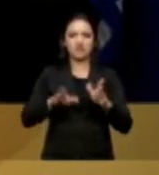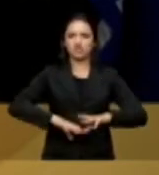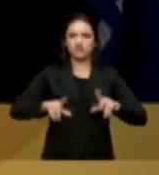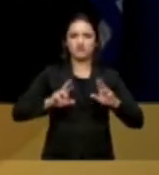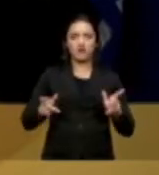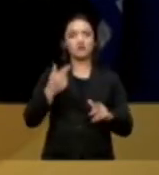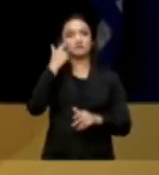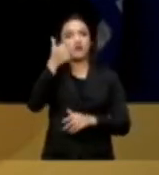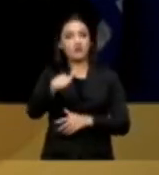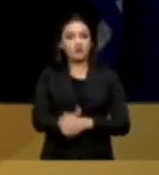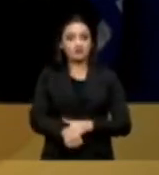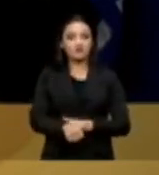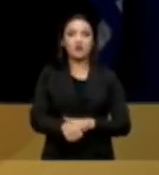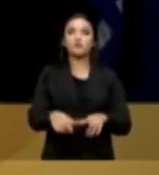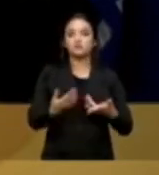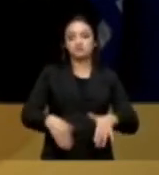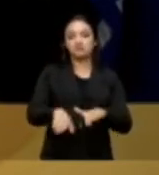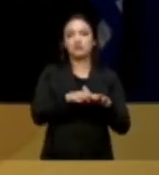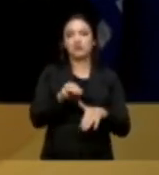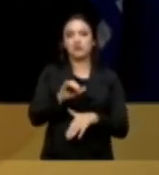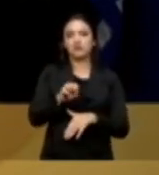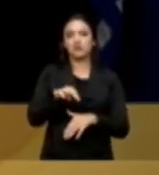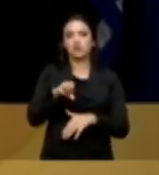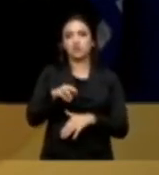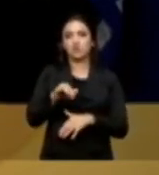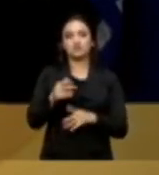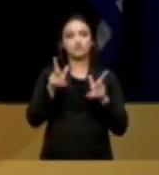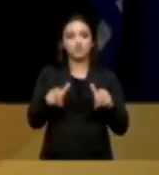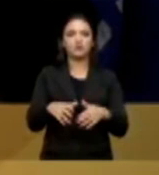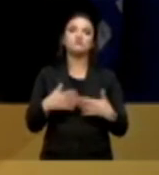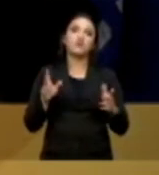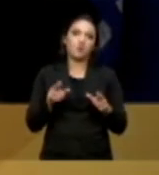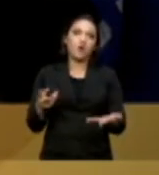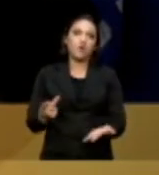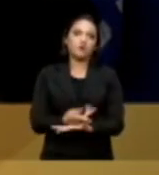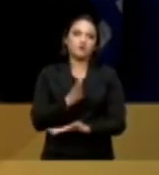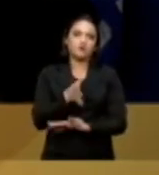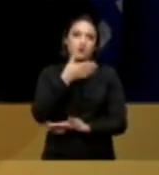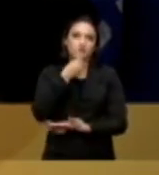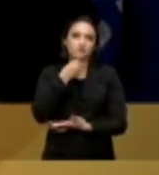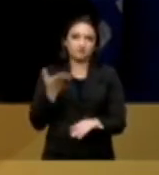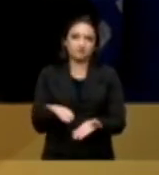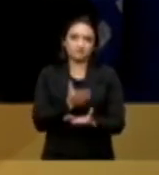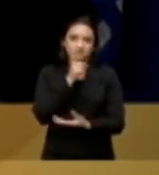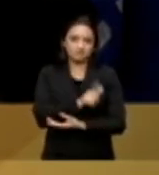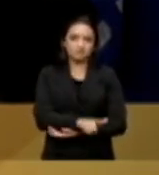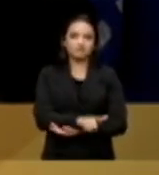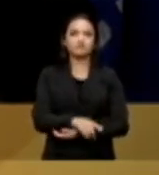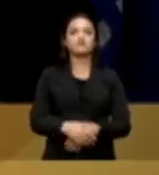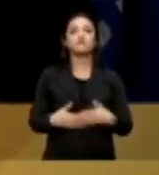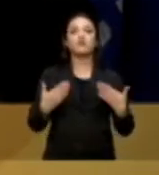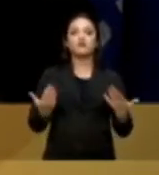avaliação, sem violar a isonomia. Foi o que aconteceu, nesse caso, ora sob exame. Essa posição, inclusive,